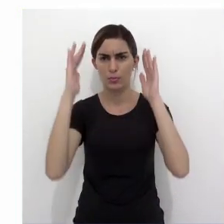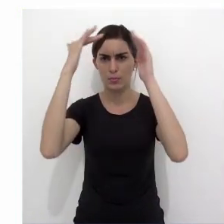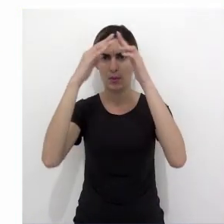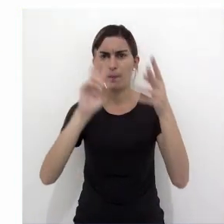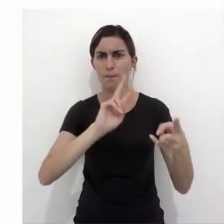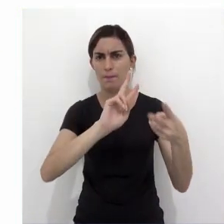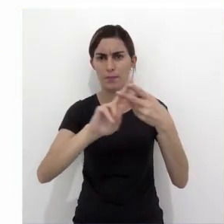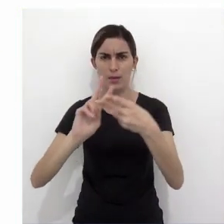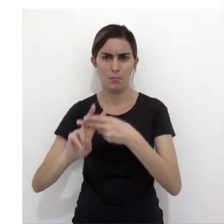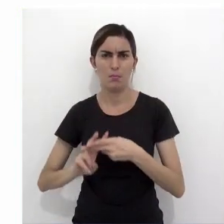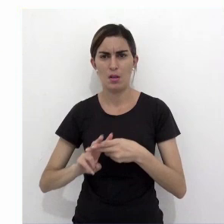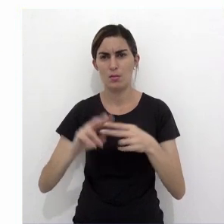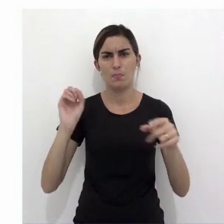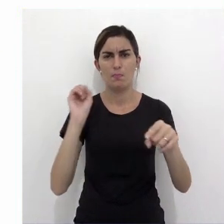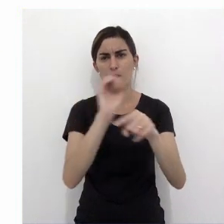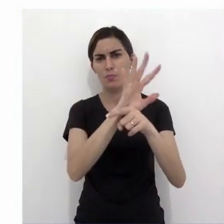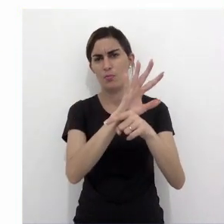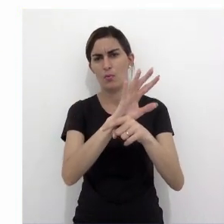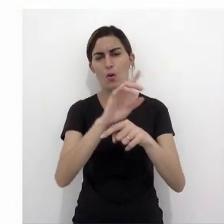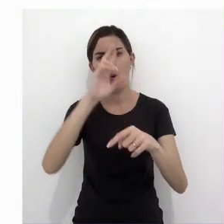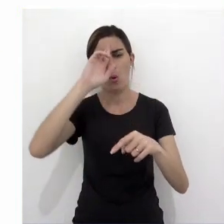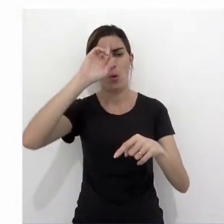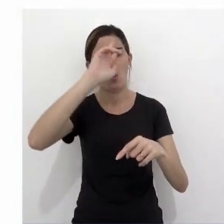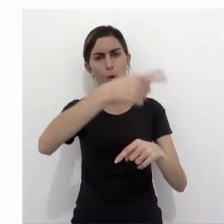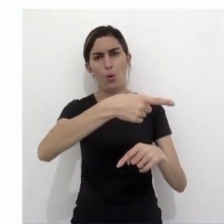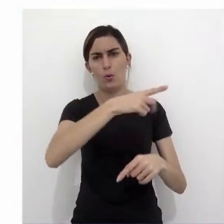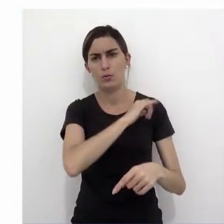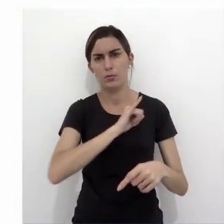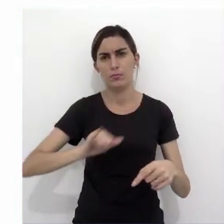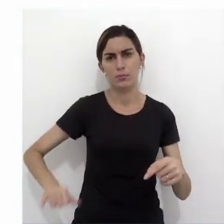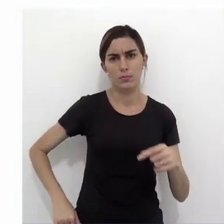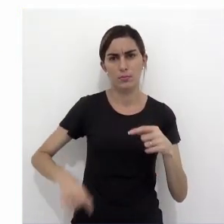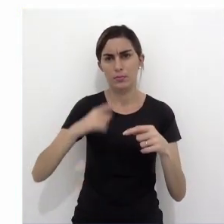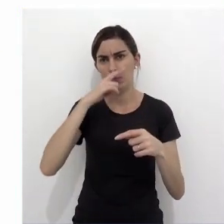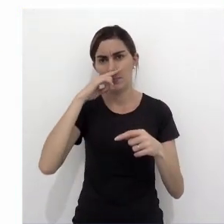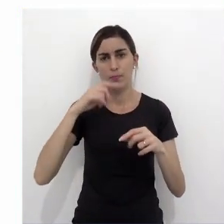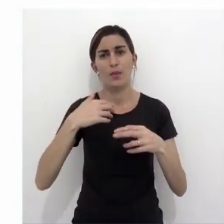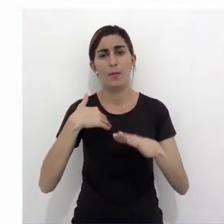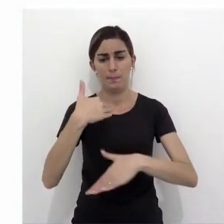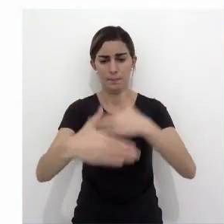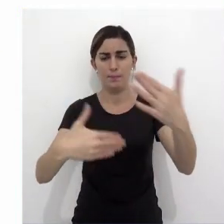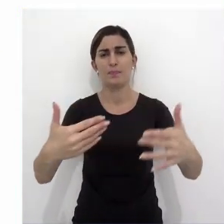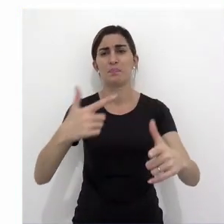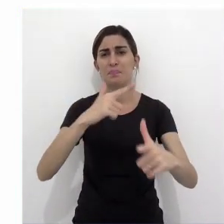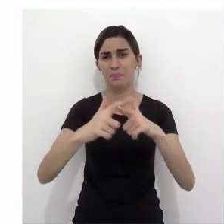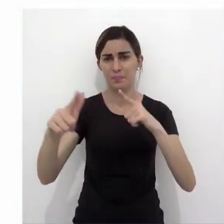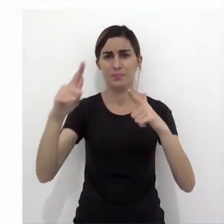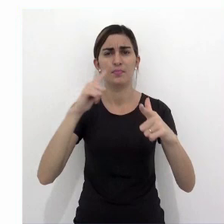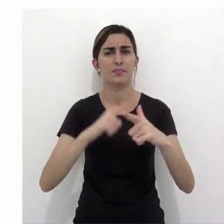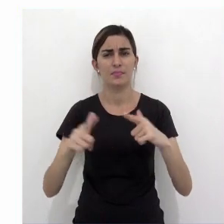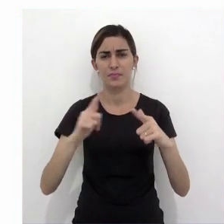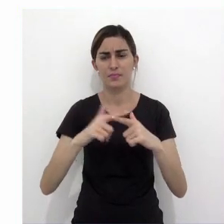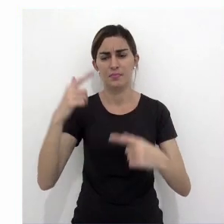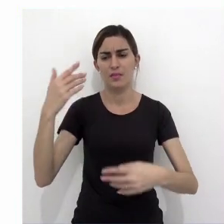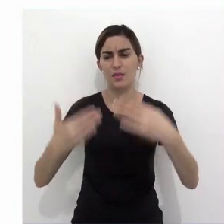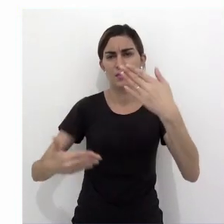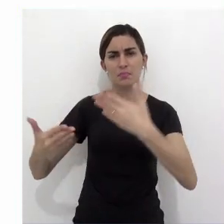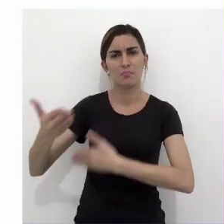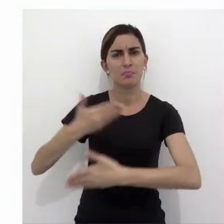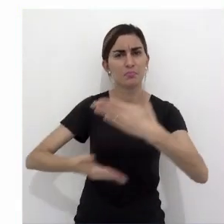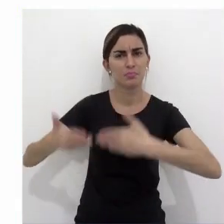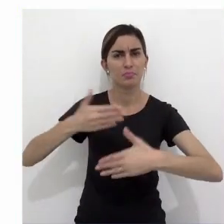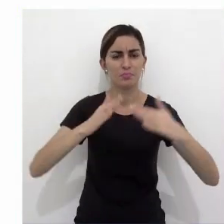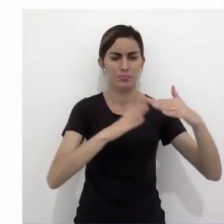na realidade, uma ordem do próprio imperador. E isso causou um grande desgaste das relações entre a